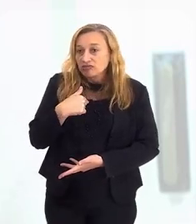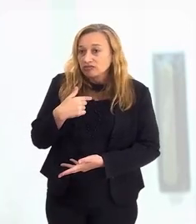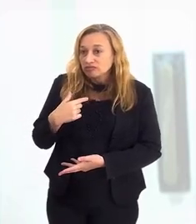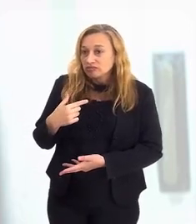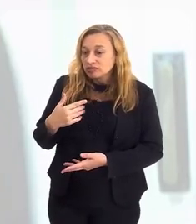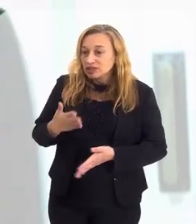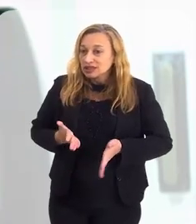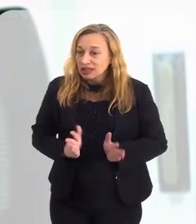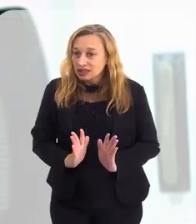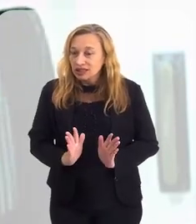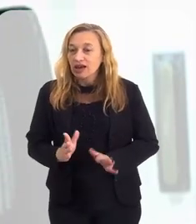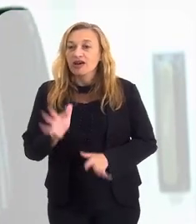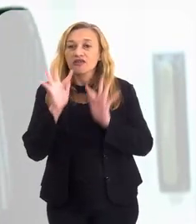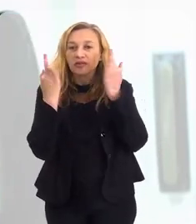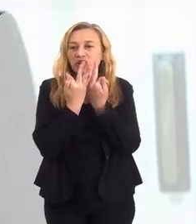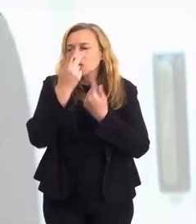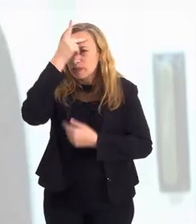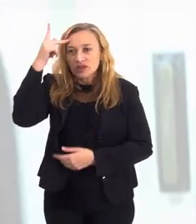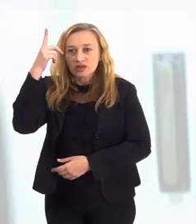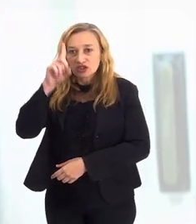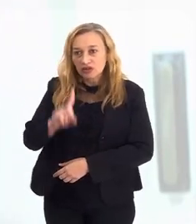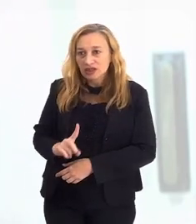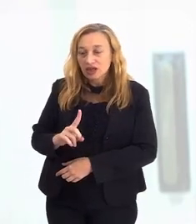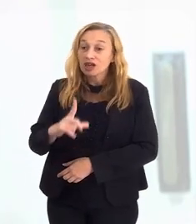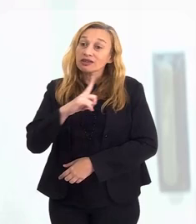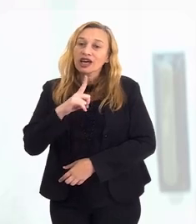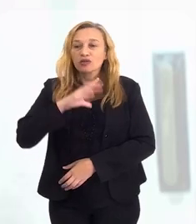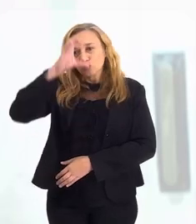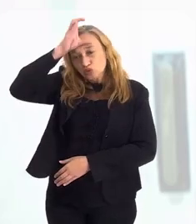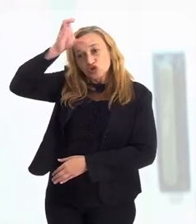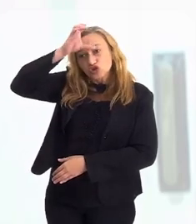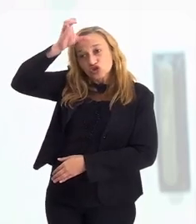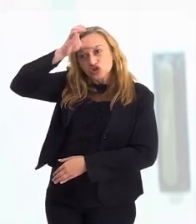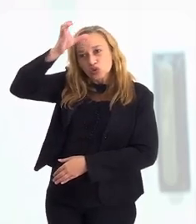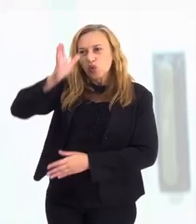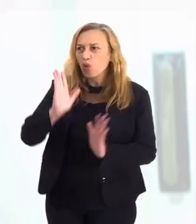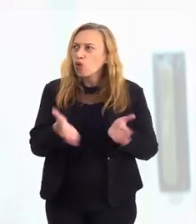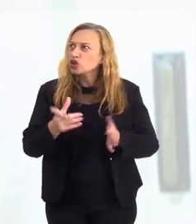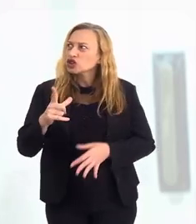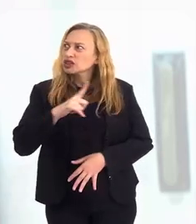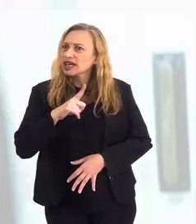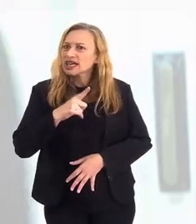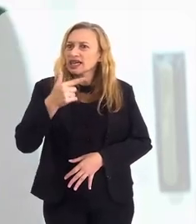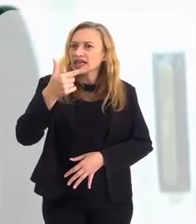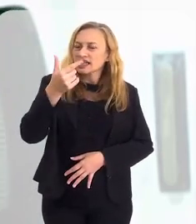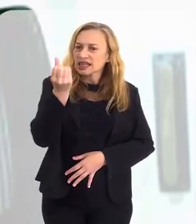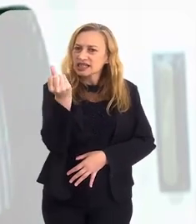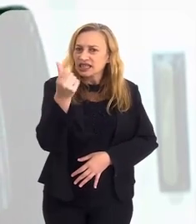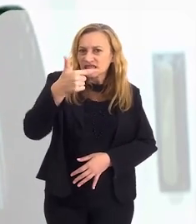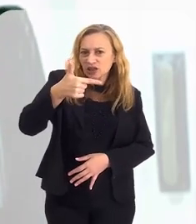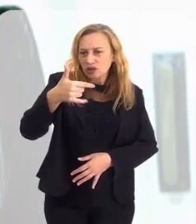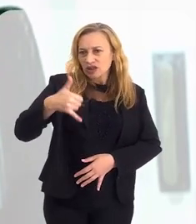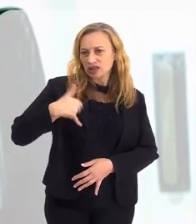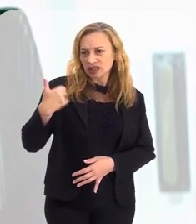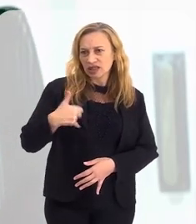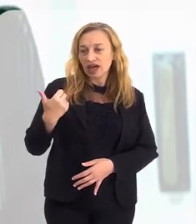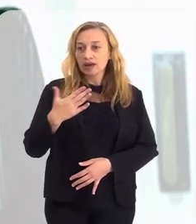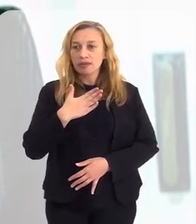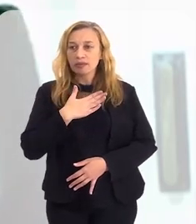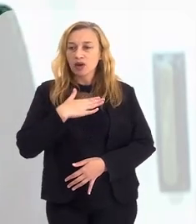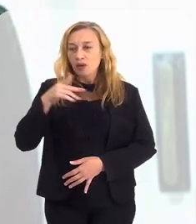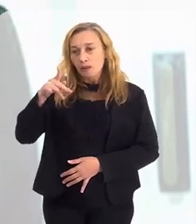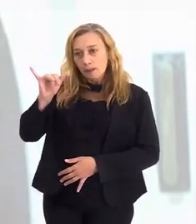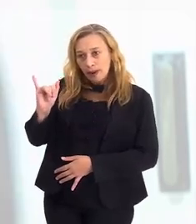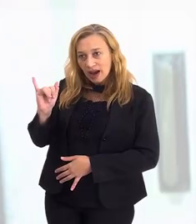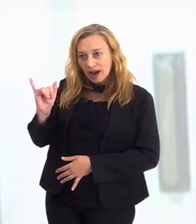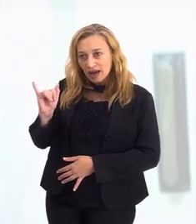numa família com pessoas com deficiência. Então, eu tenho um tio, né, que hoje tem 62 anos, que